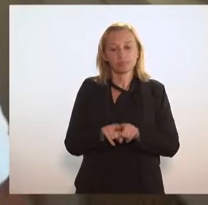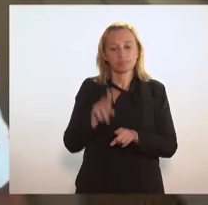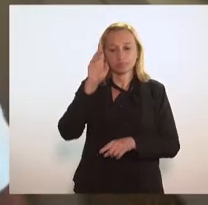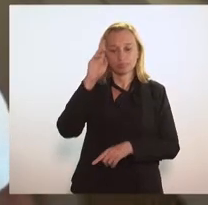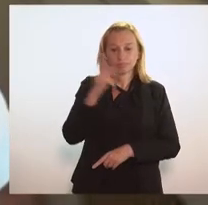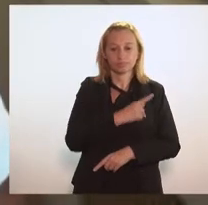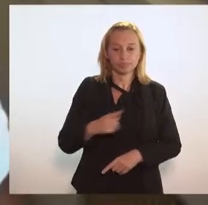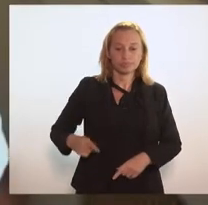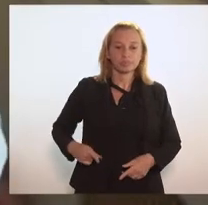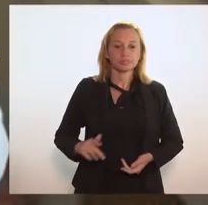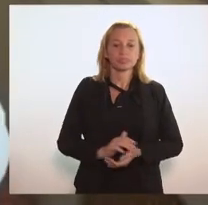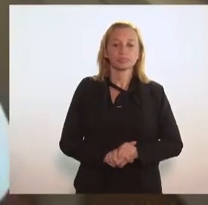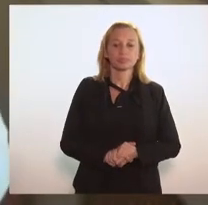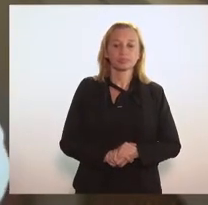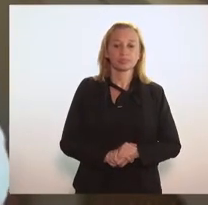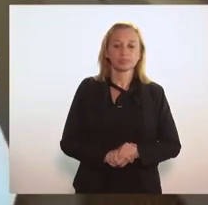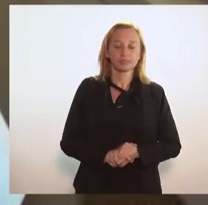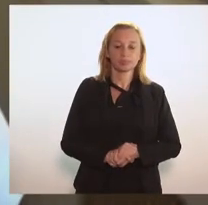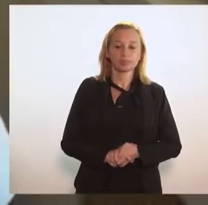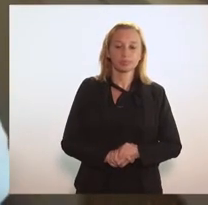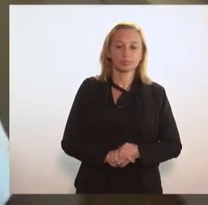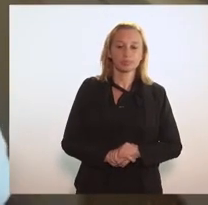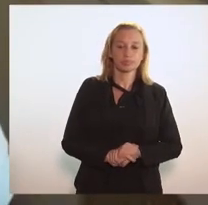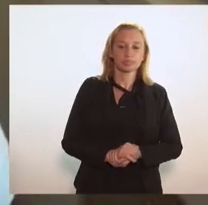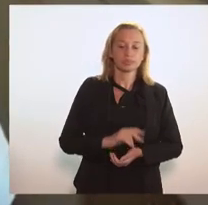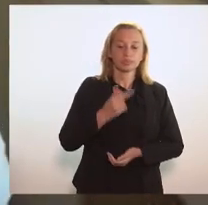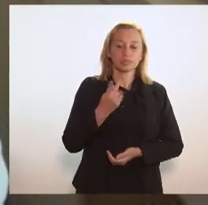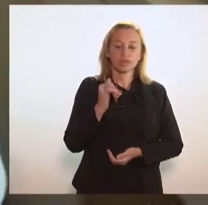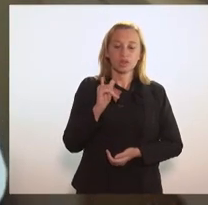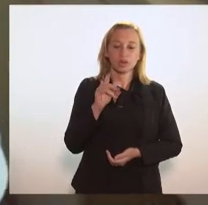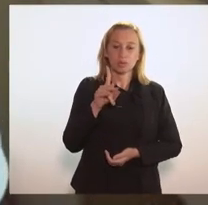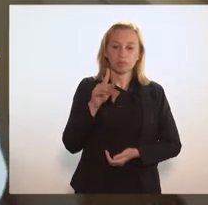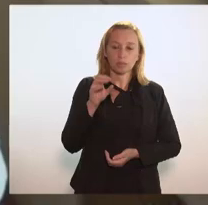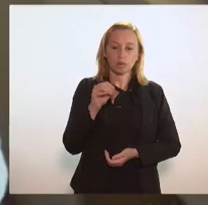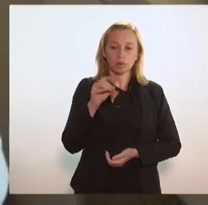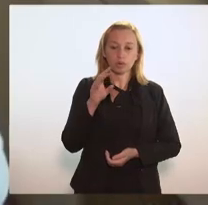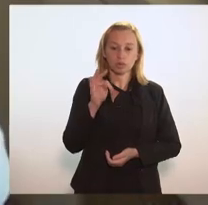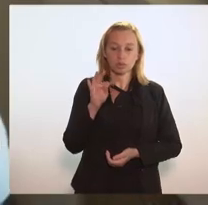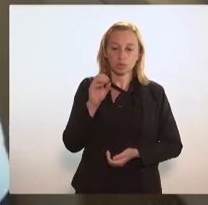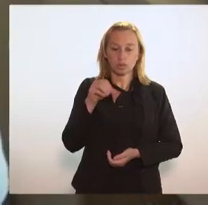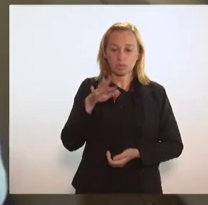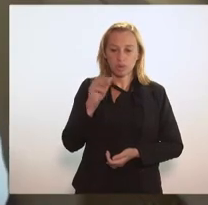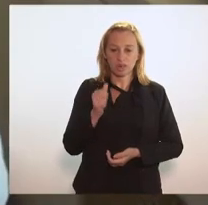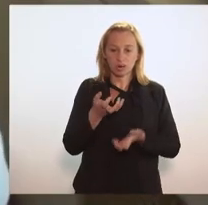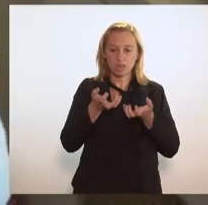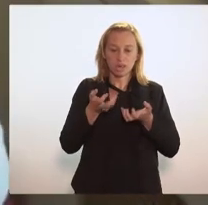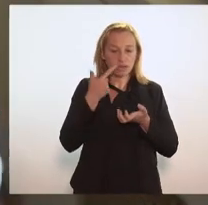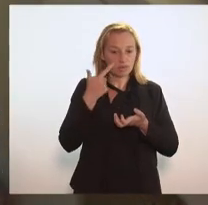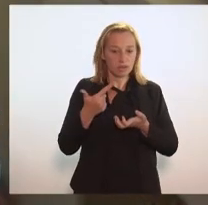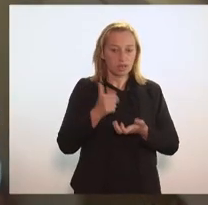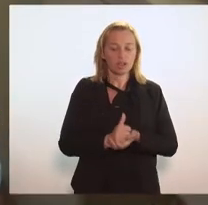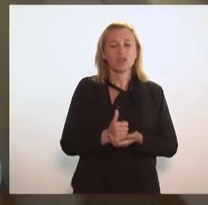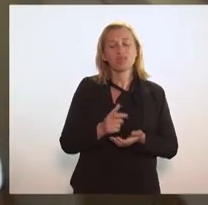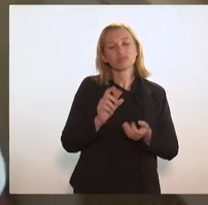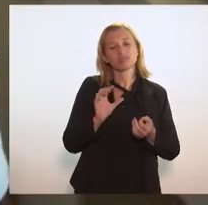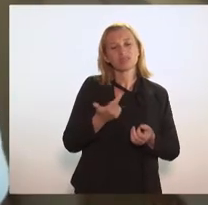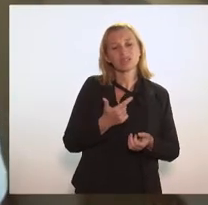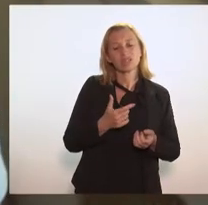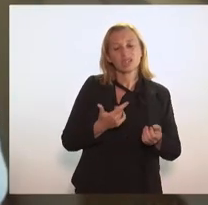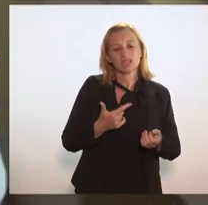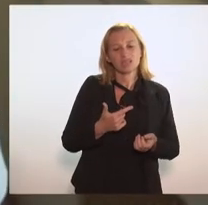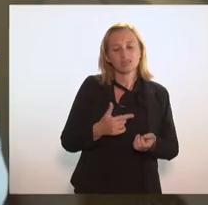mais existe uma dicotomia que eu queria ver essa nada porque eu fico inseguro